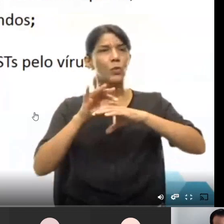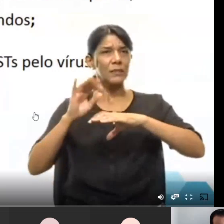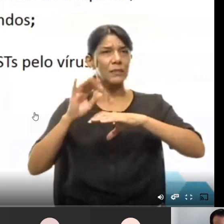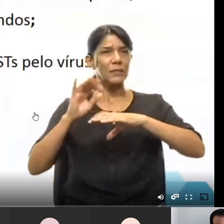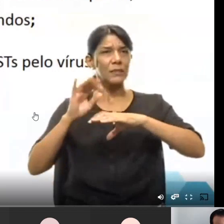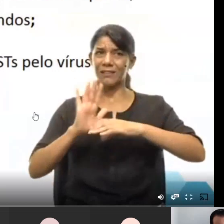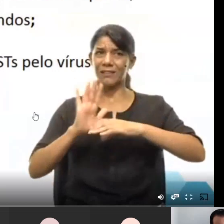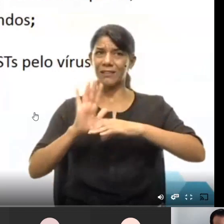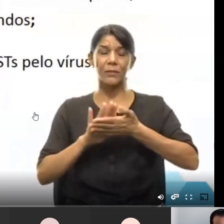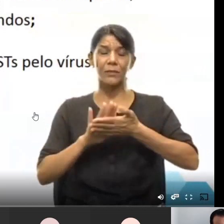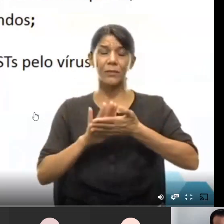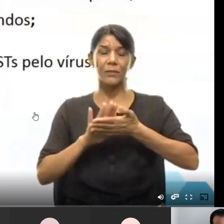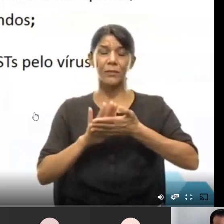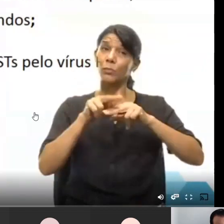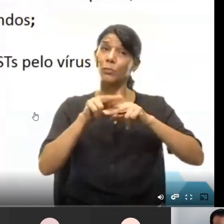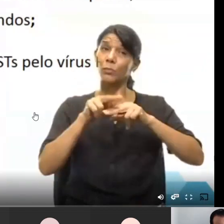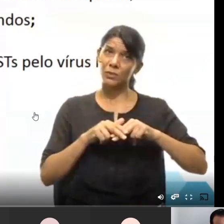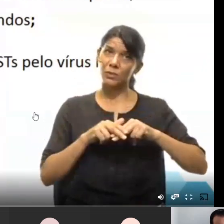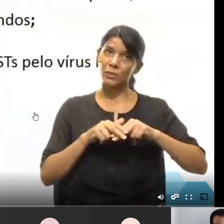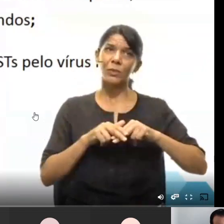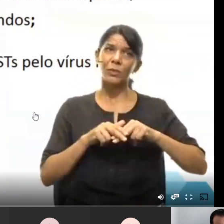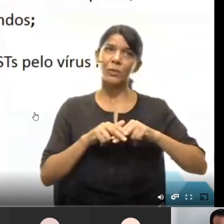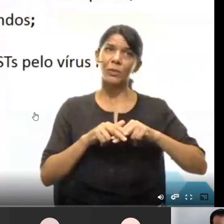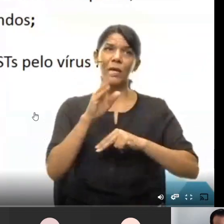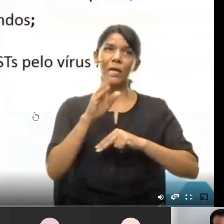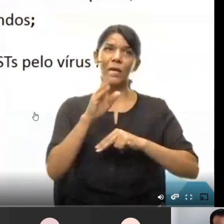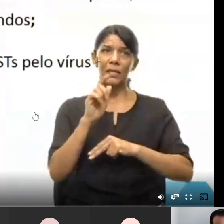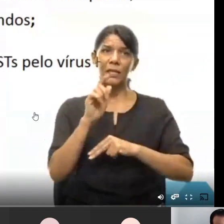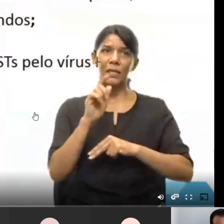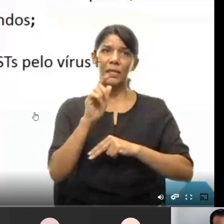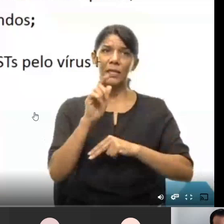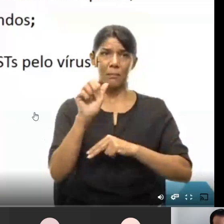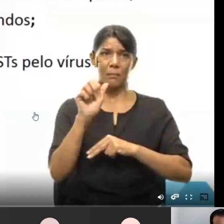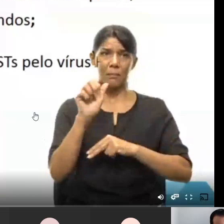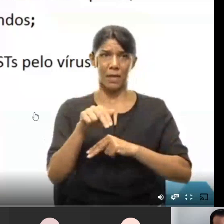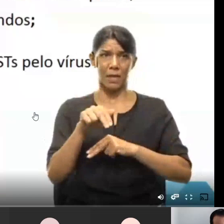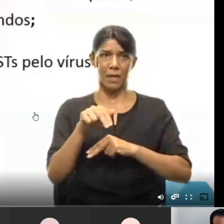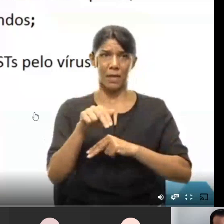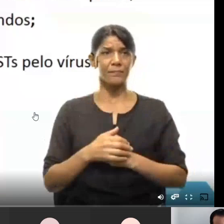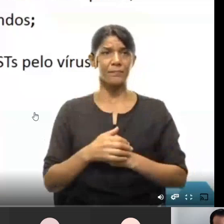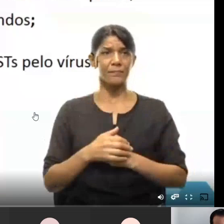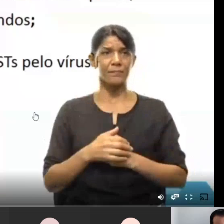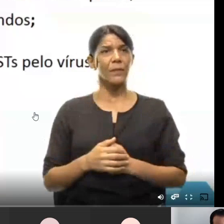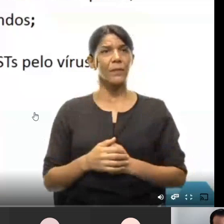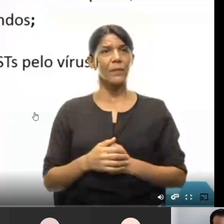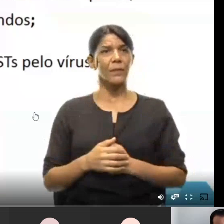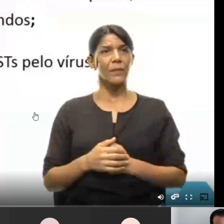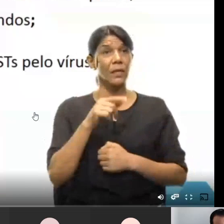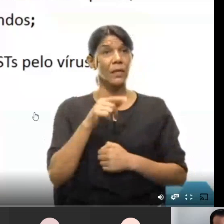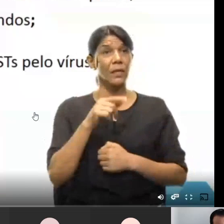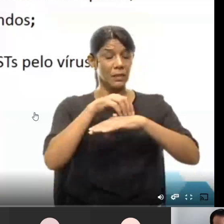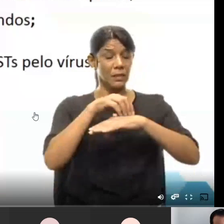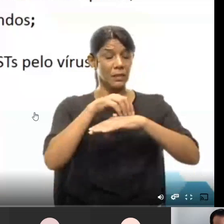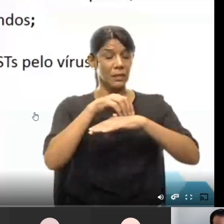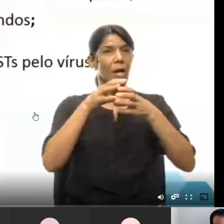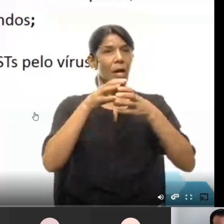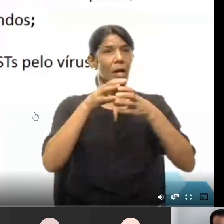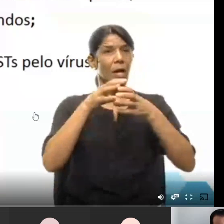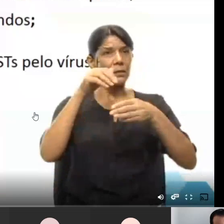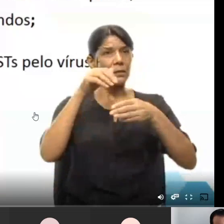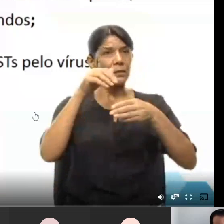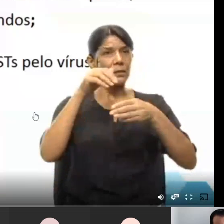necróticos, muito menos ferida aberta. E essa neoplasia, ela vai crescer de dentro para fora da